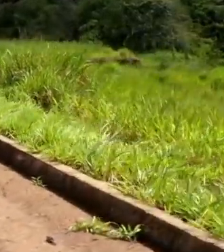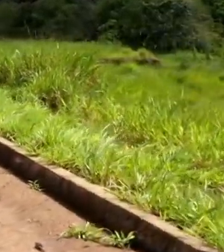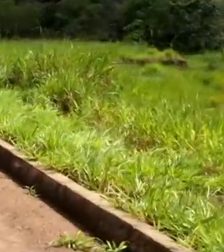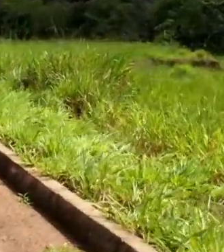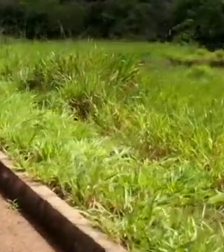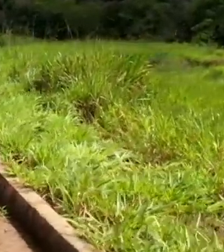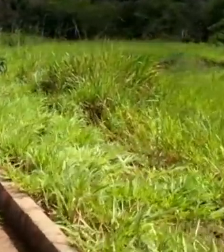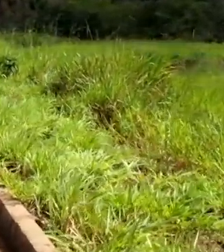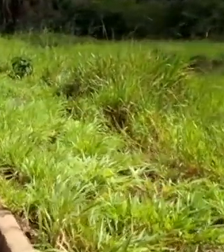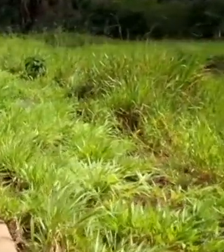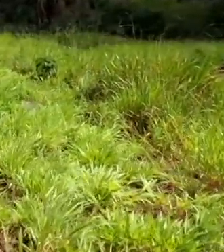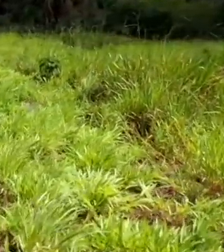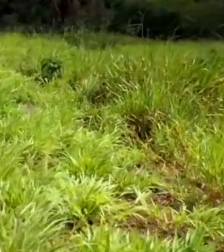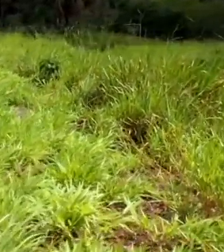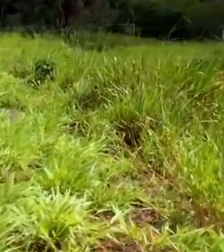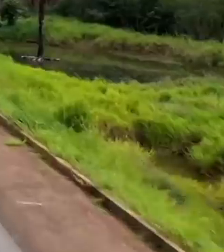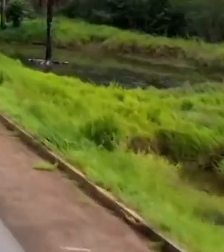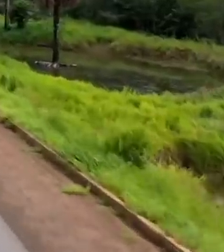Tchau.